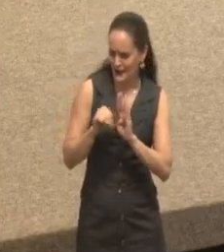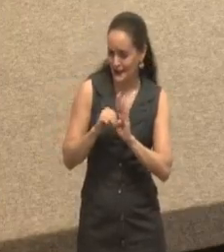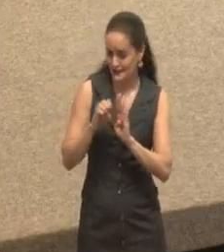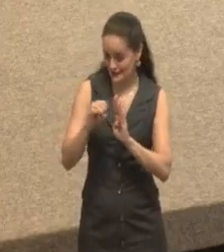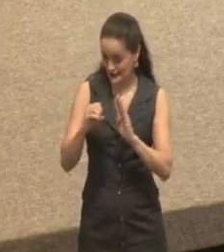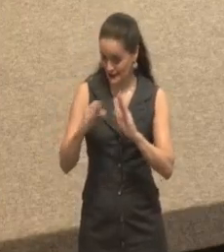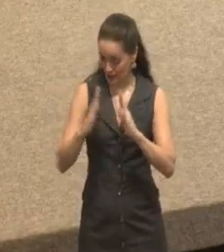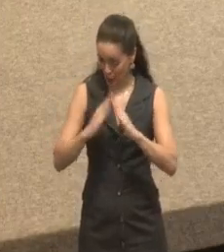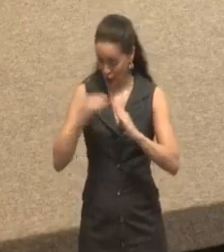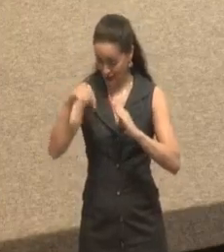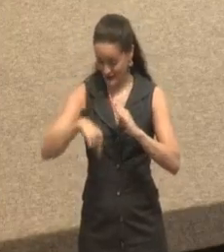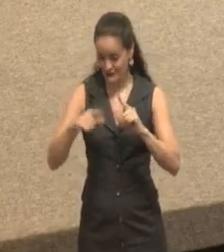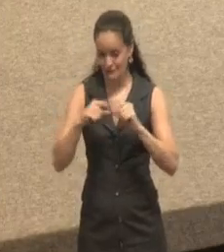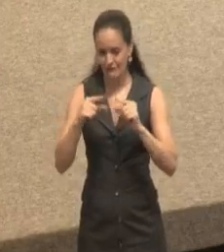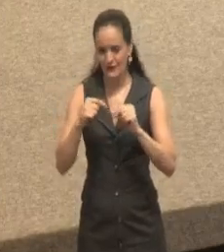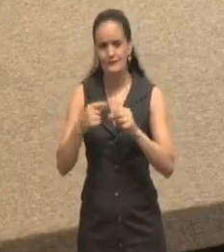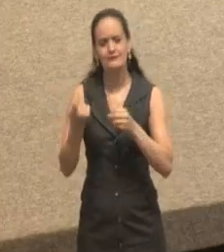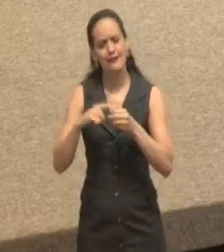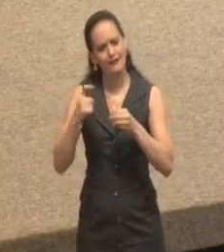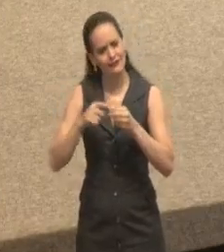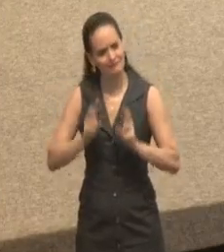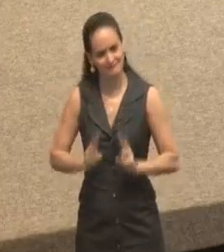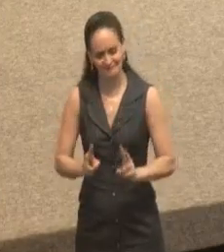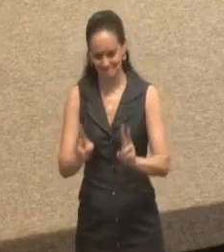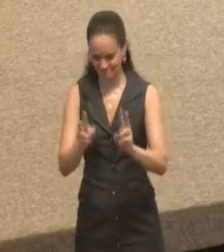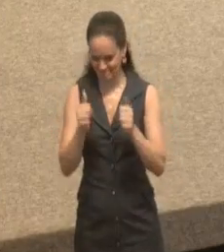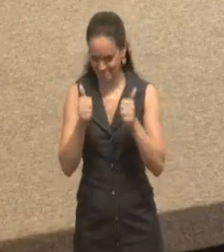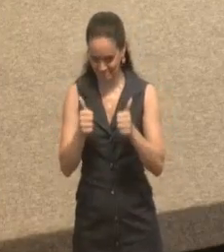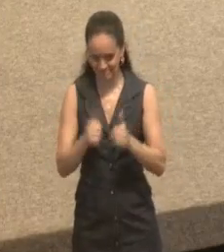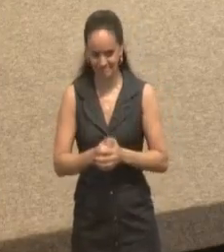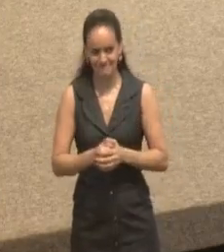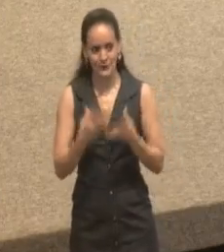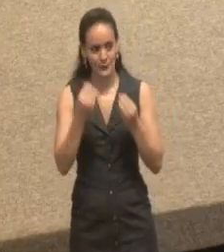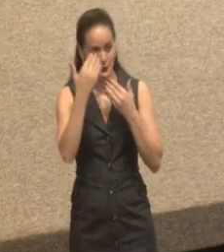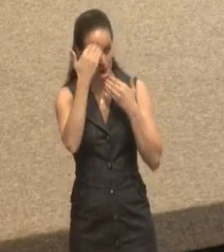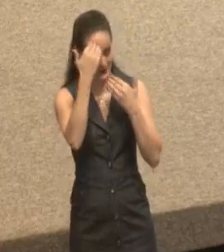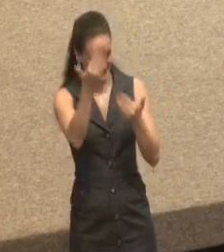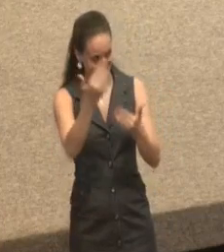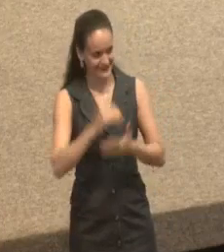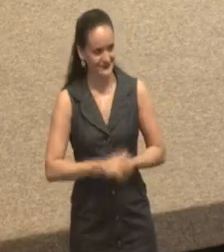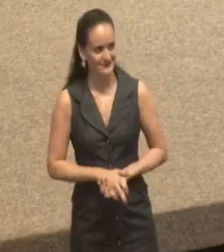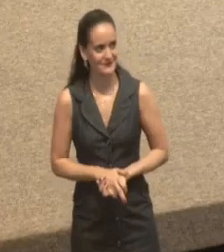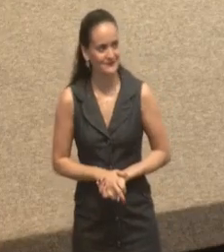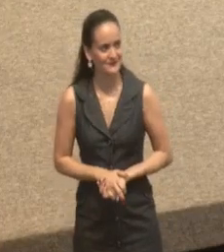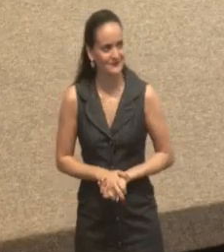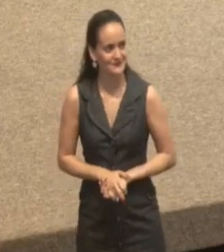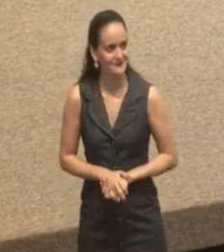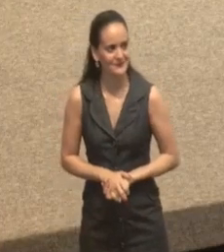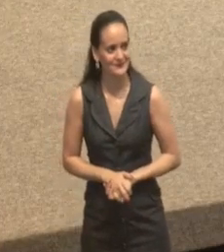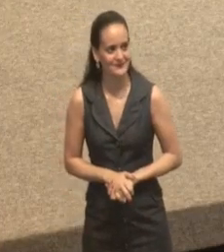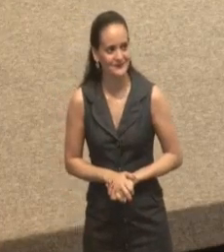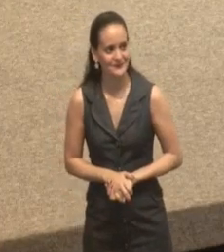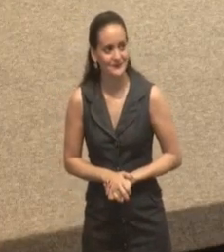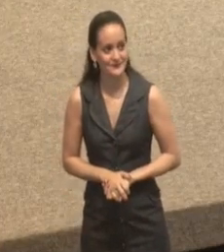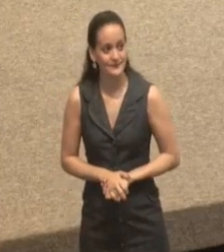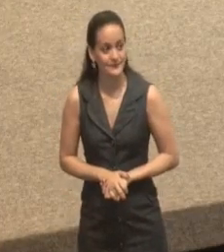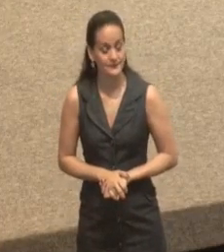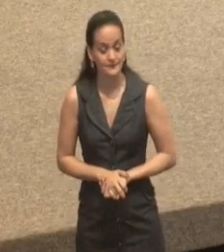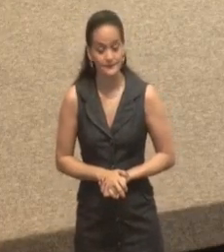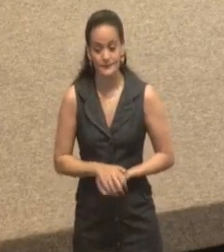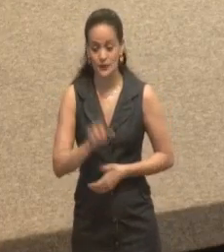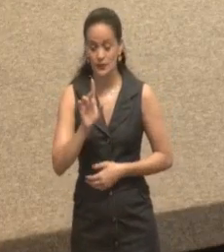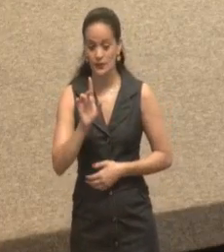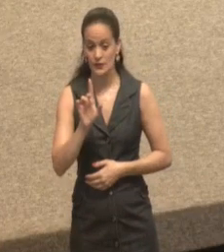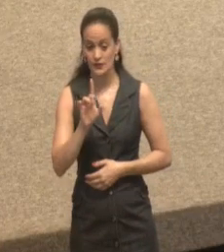por aqui, será uma grande alegria ter você com a gente. Muito obrigada pela sua presença. Um